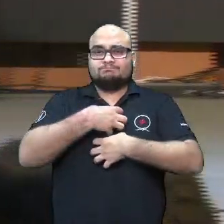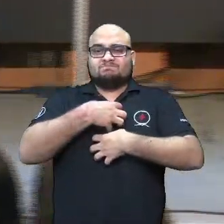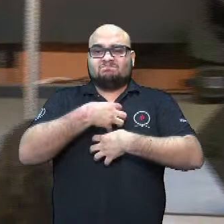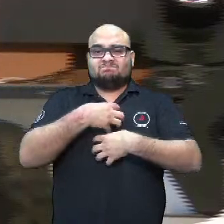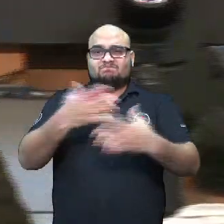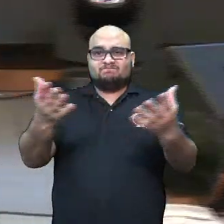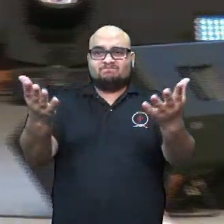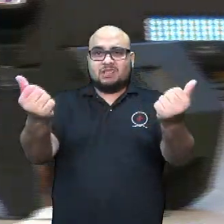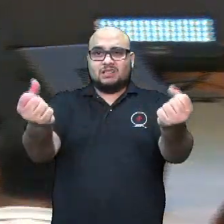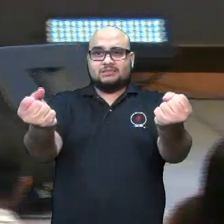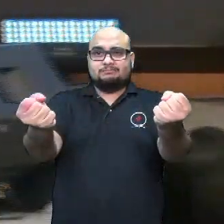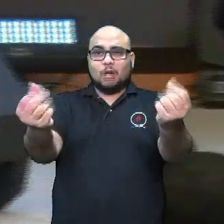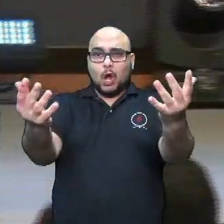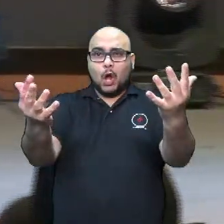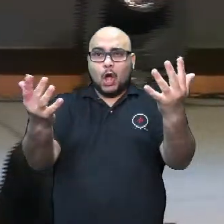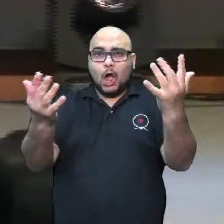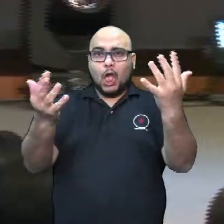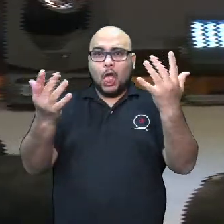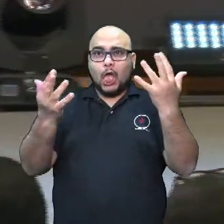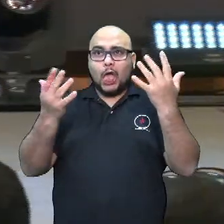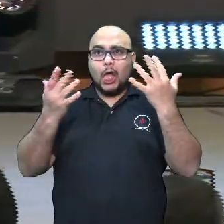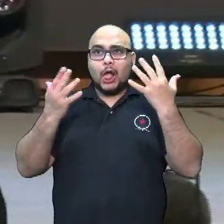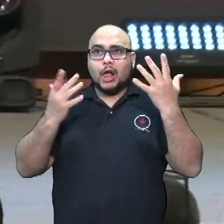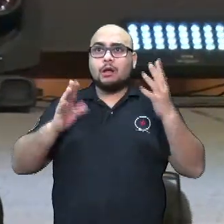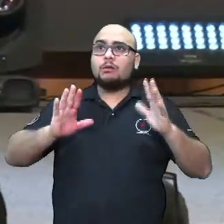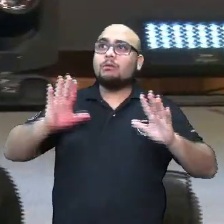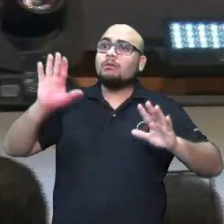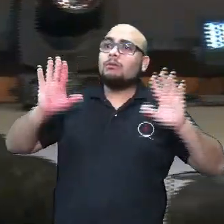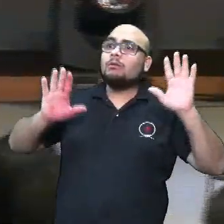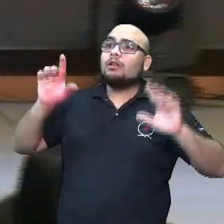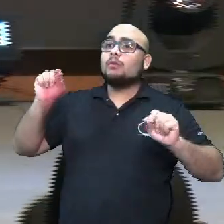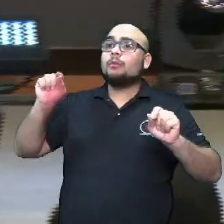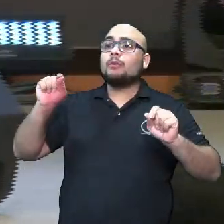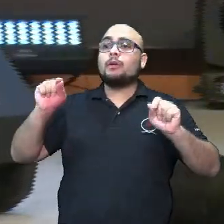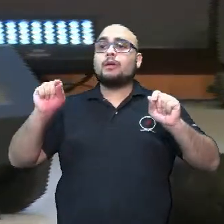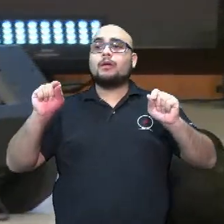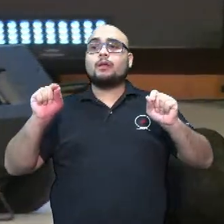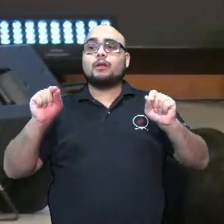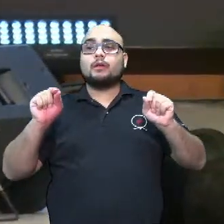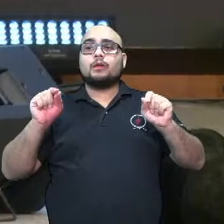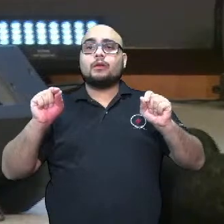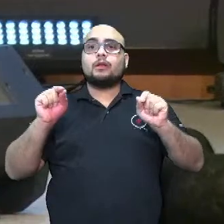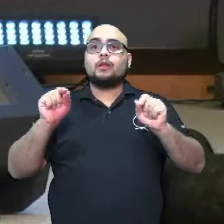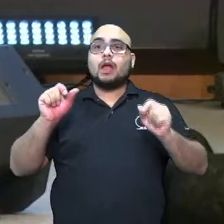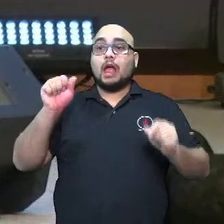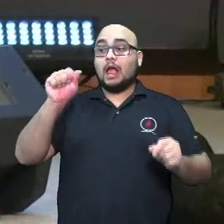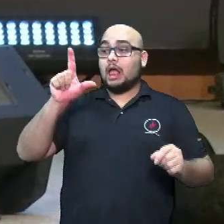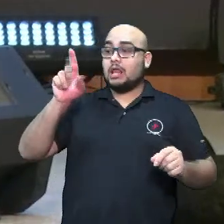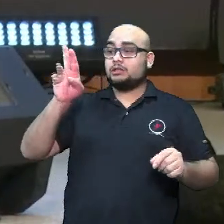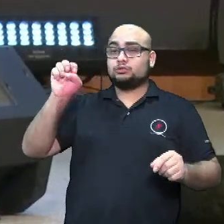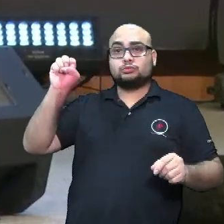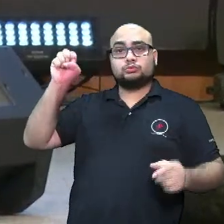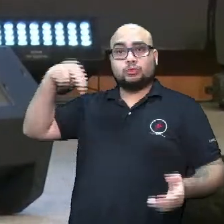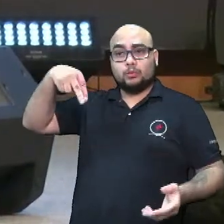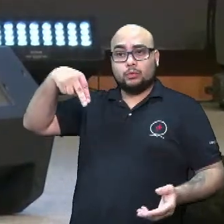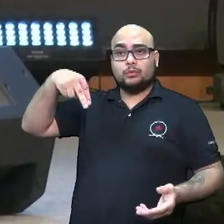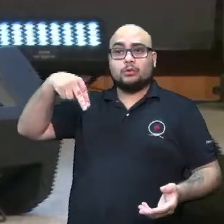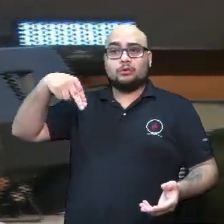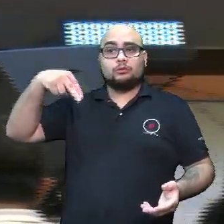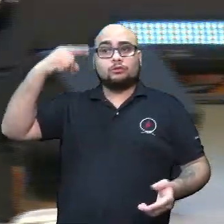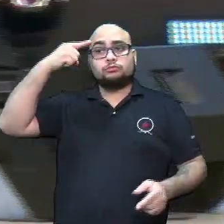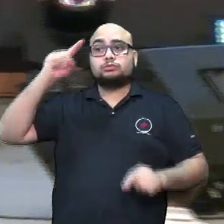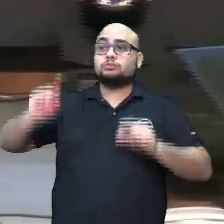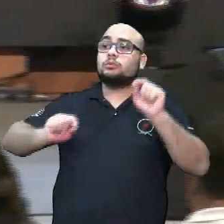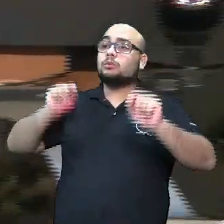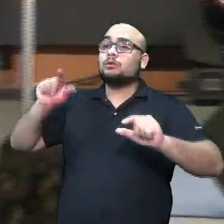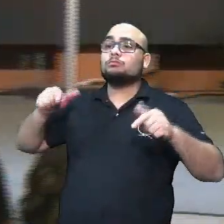Ei, Alisson, eu não sei onde você está, mas você é um líder, eu te conheço desde novo. Se você está me ouvindo,